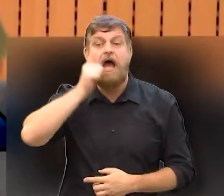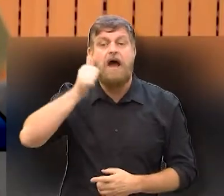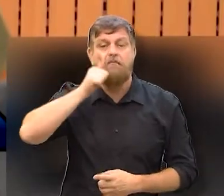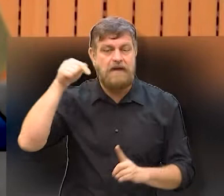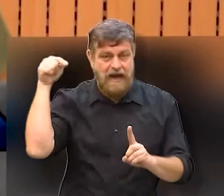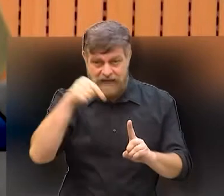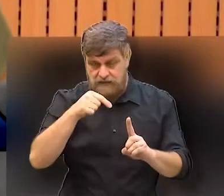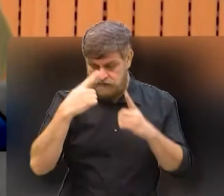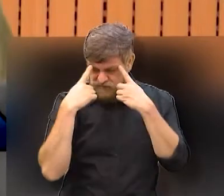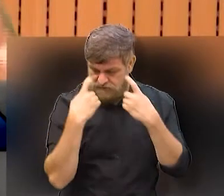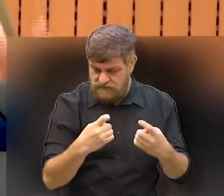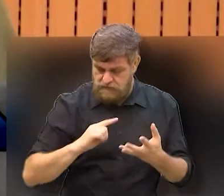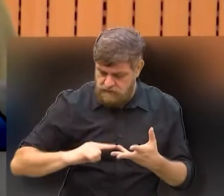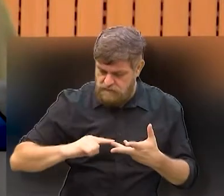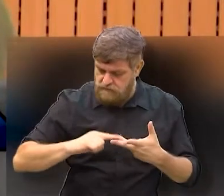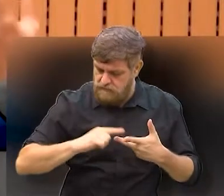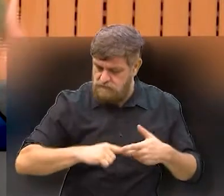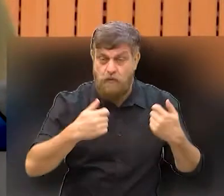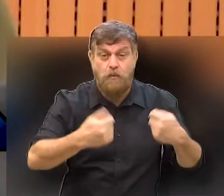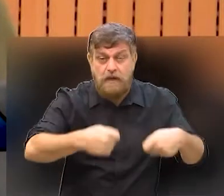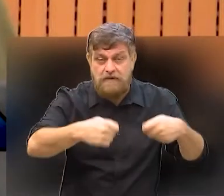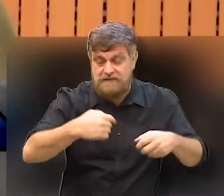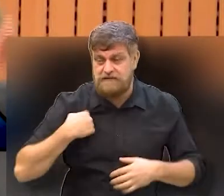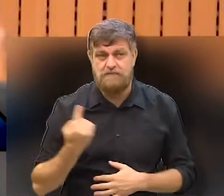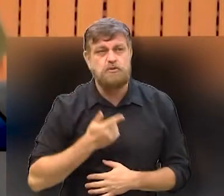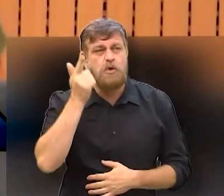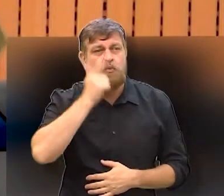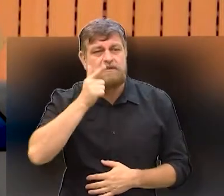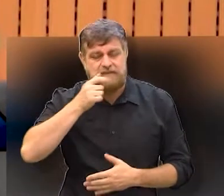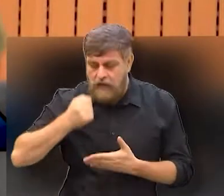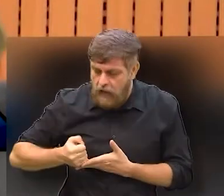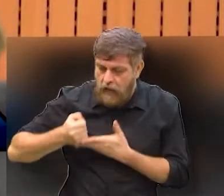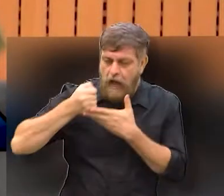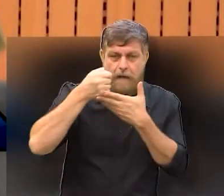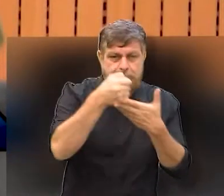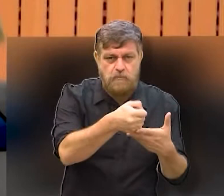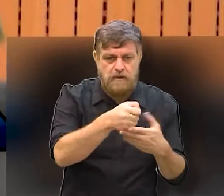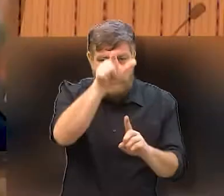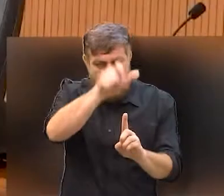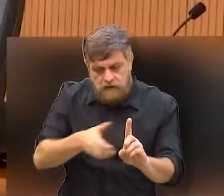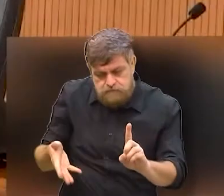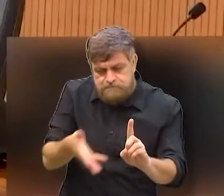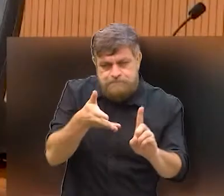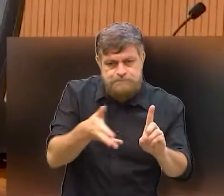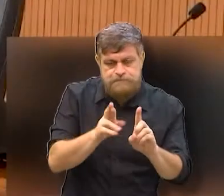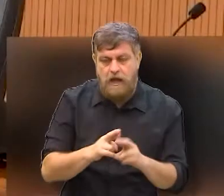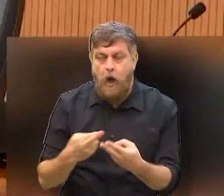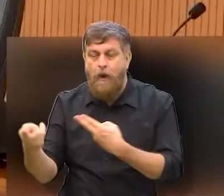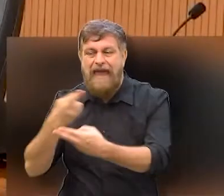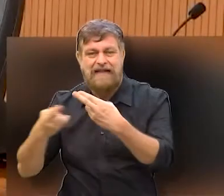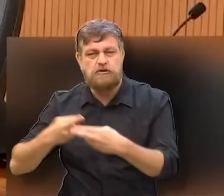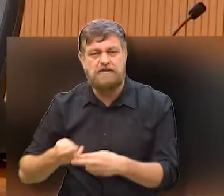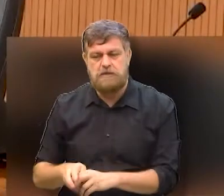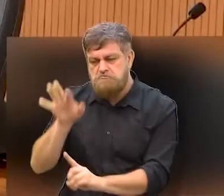amiga, que foram levantando quais são as necessidades para que a gente consiga apoiar, dar suporte para uma mulher sair de um